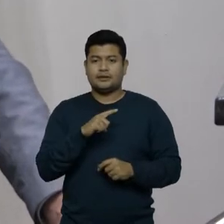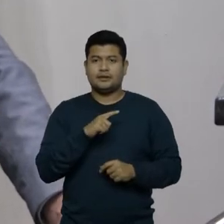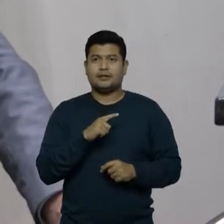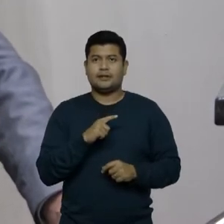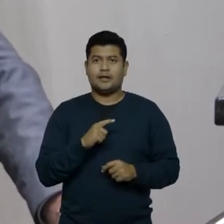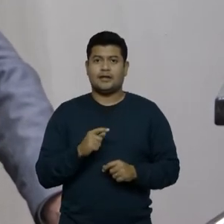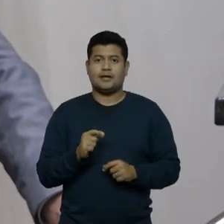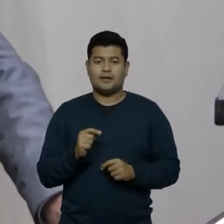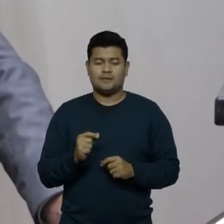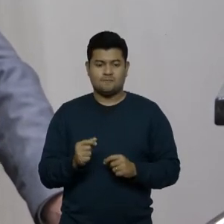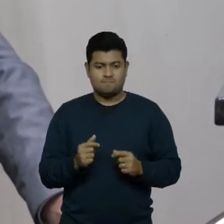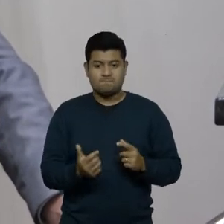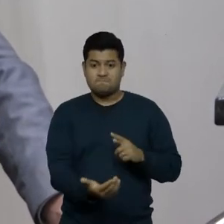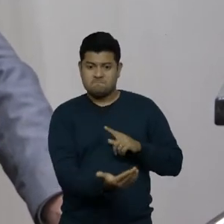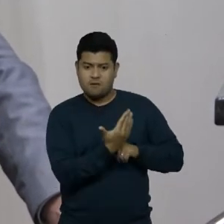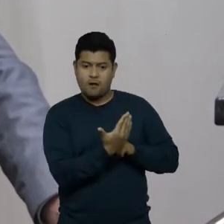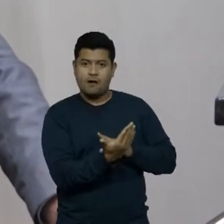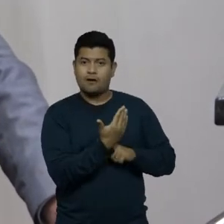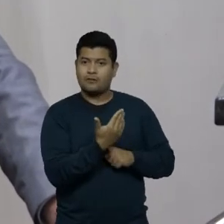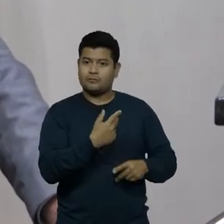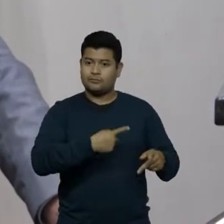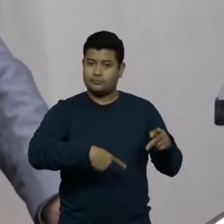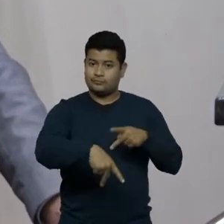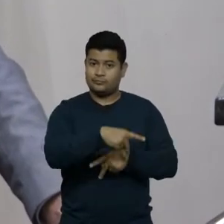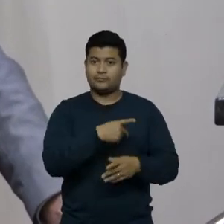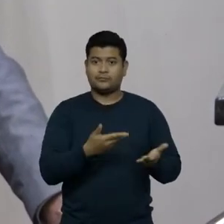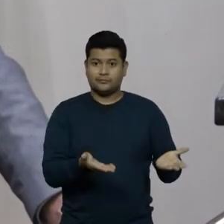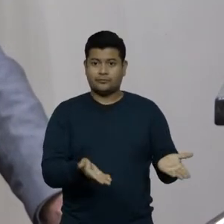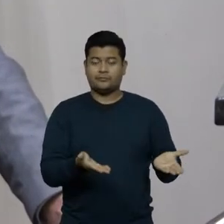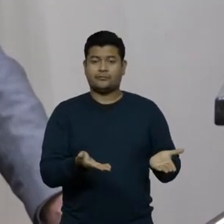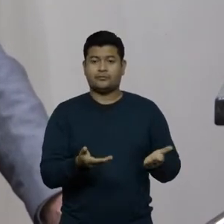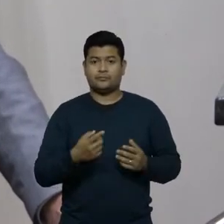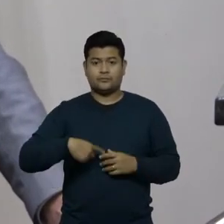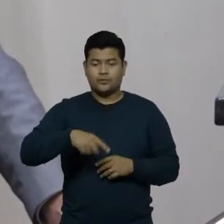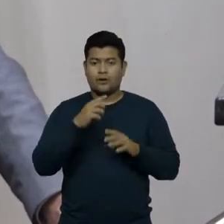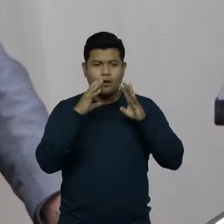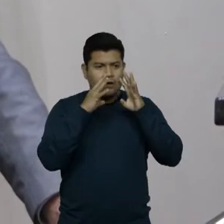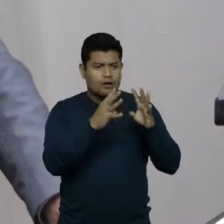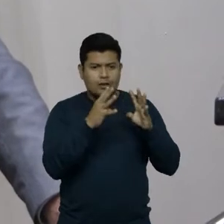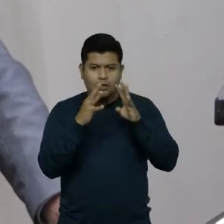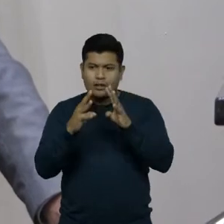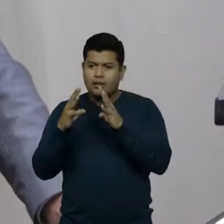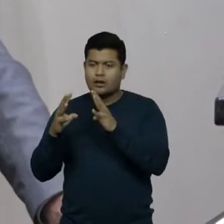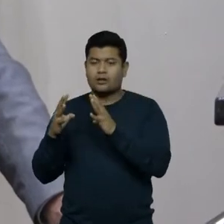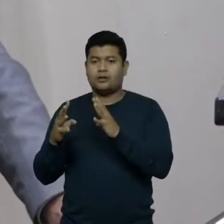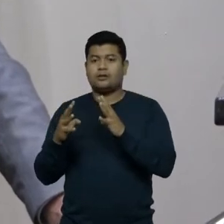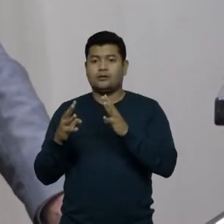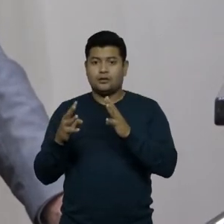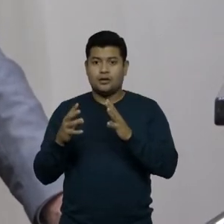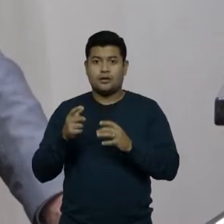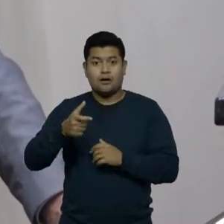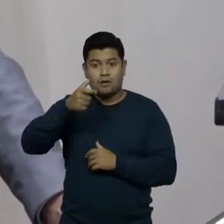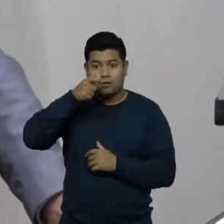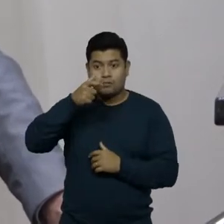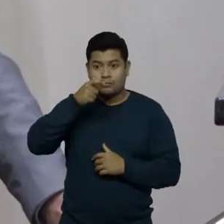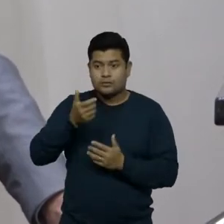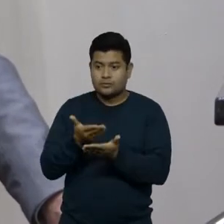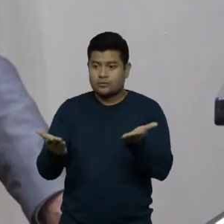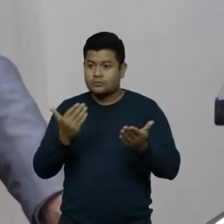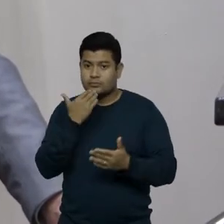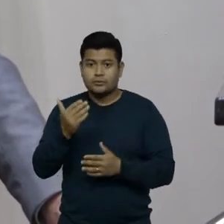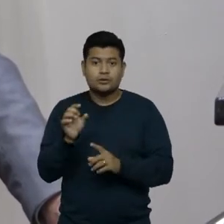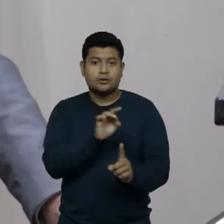e pelo povo e nós ouvimos o povo nós acompanhamos as suas